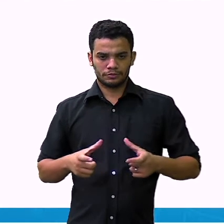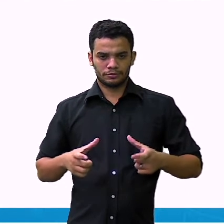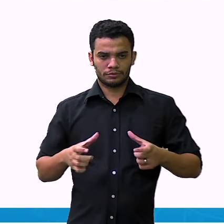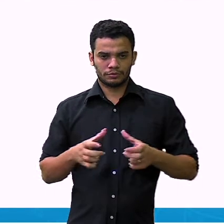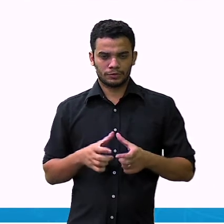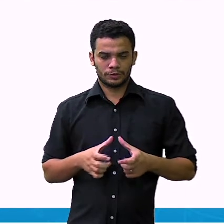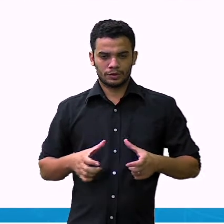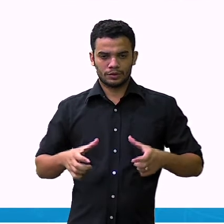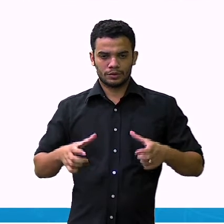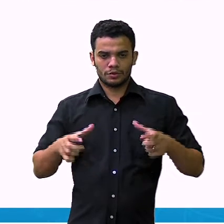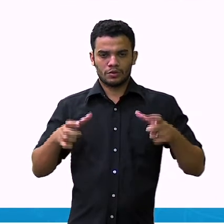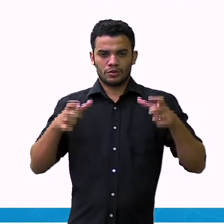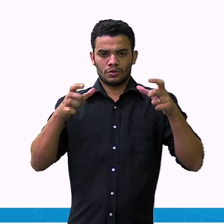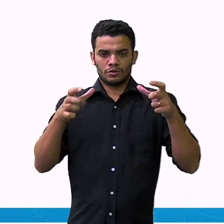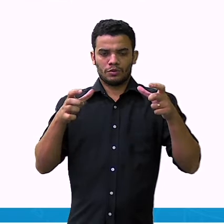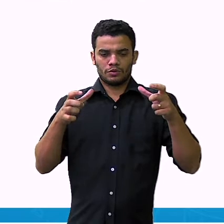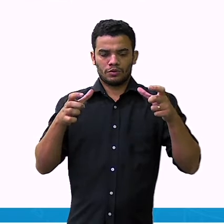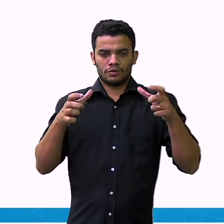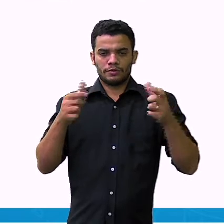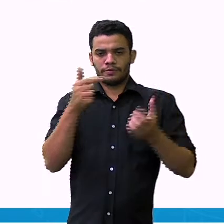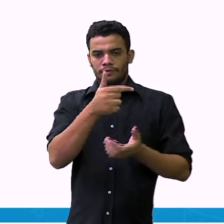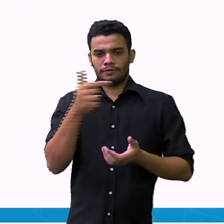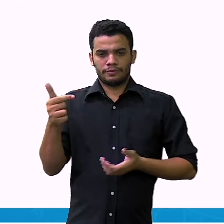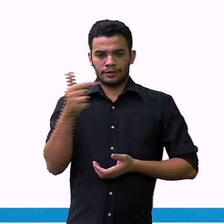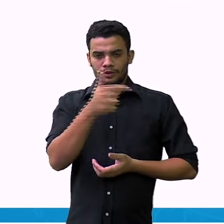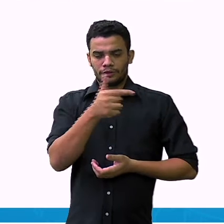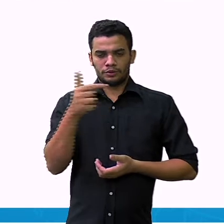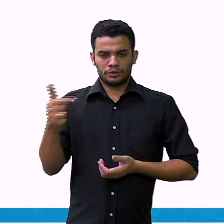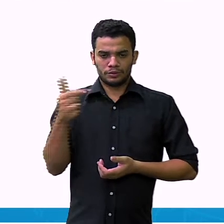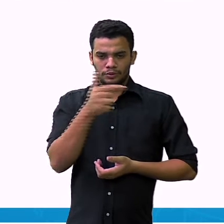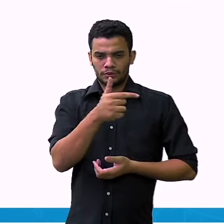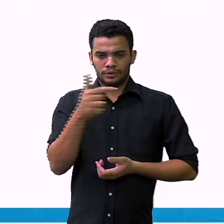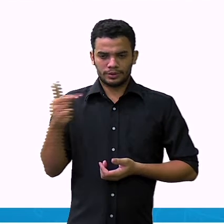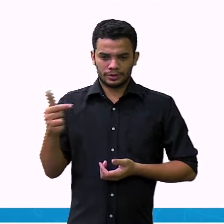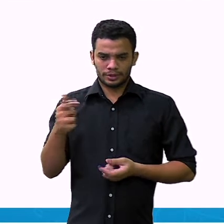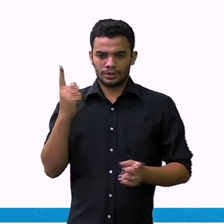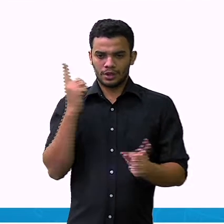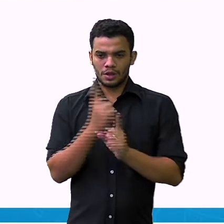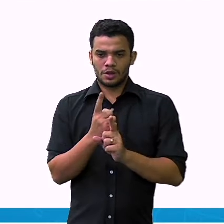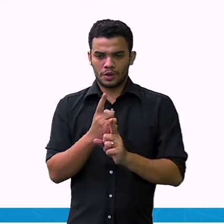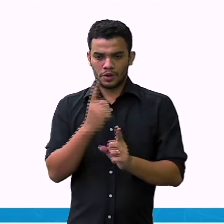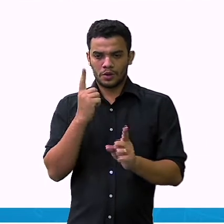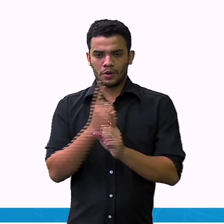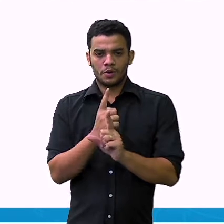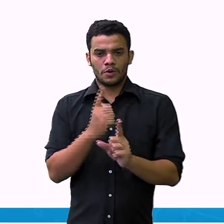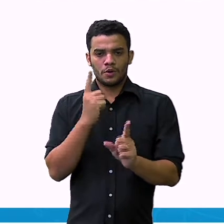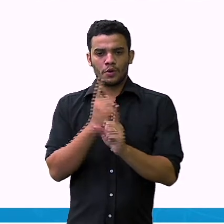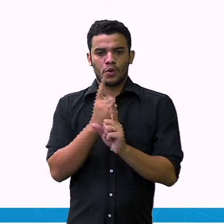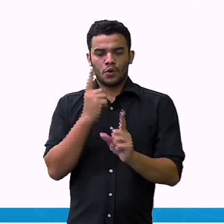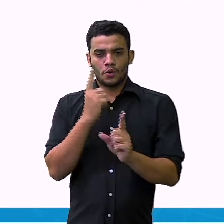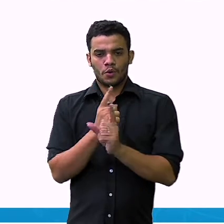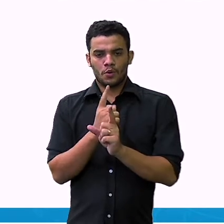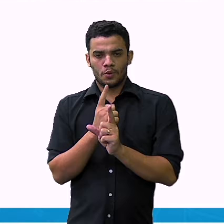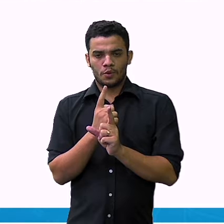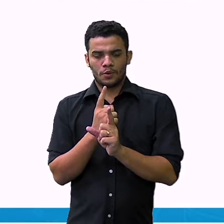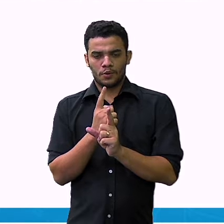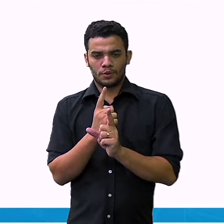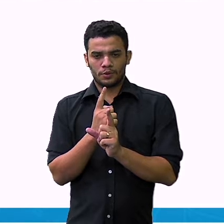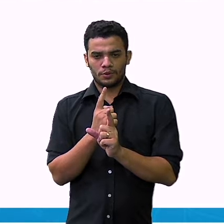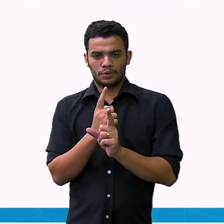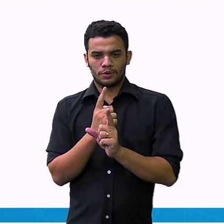Quantas latinhas foram recolhidas? Nós tivemos 22 latas recolhidas. E a